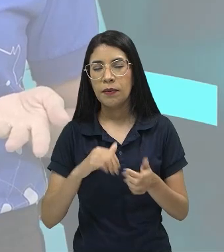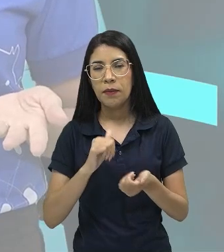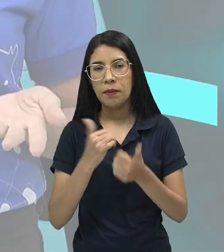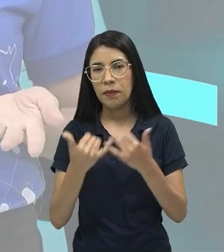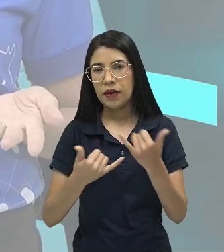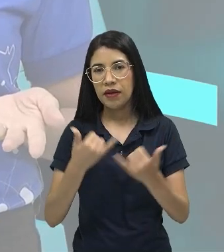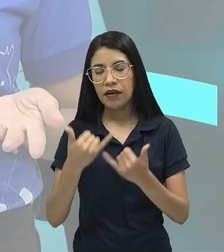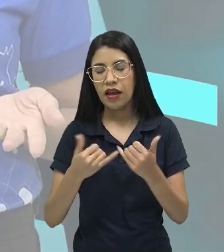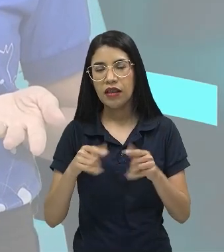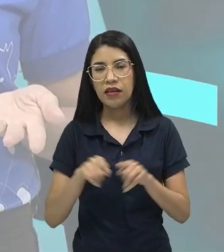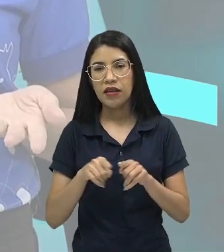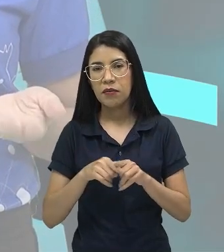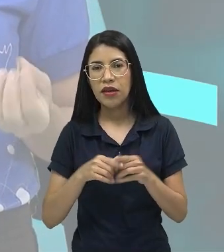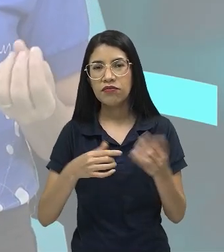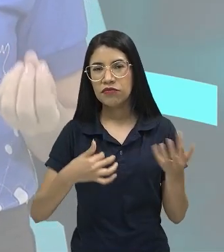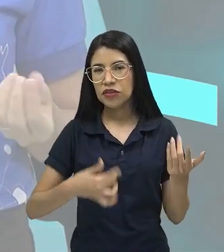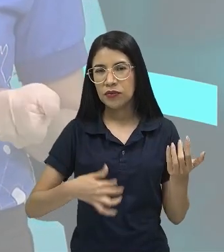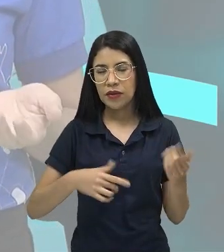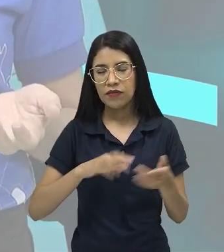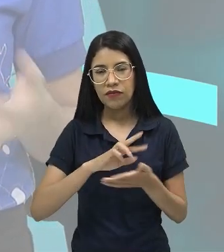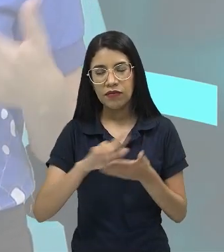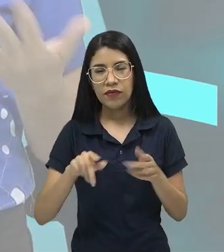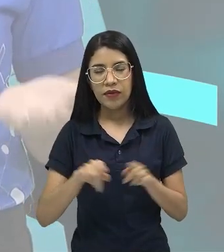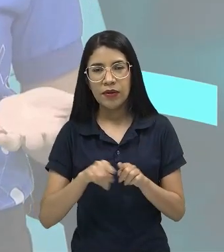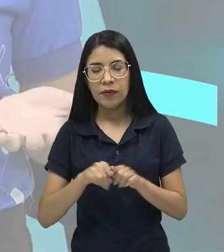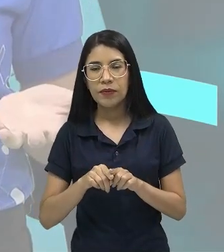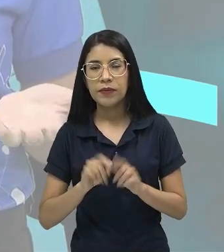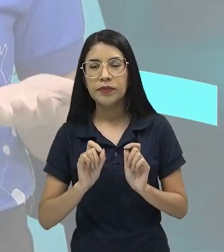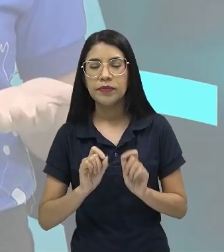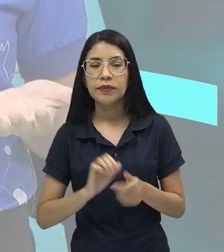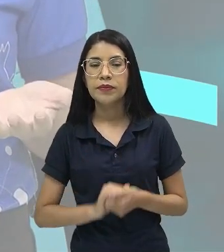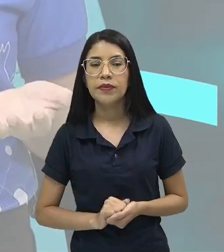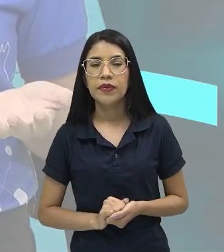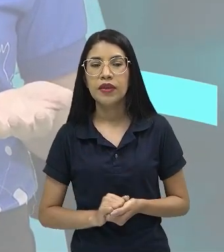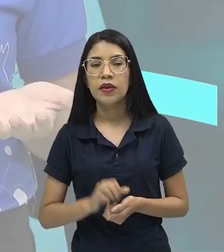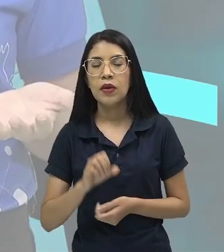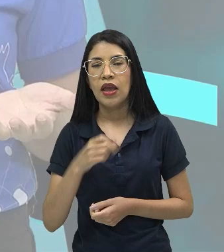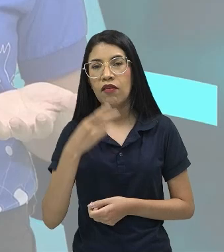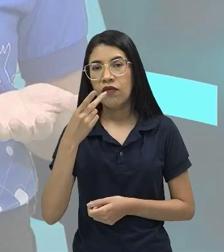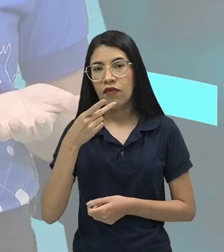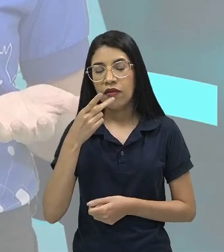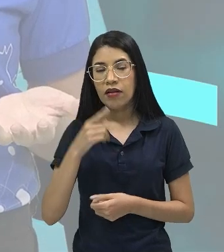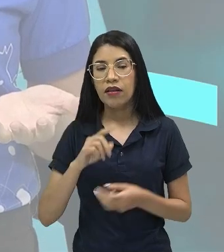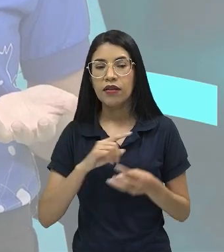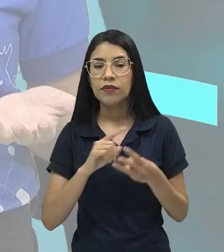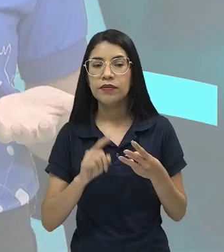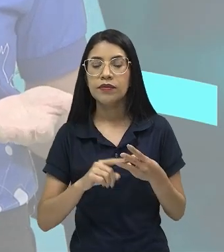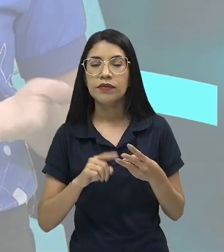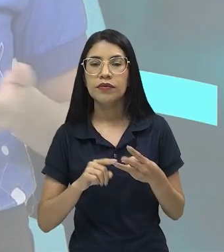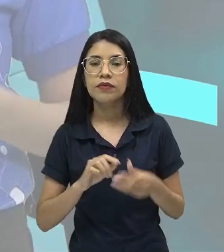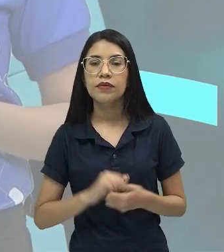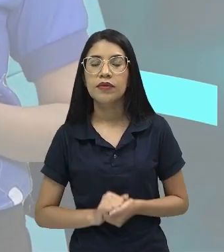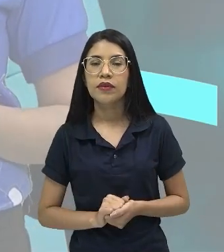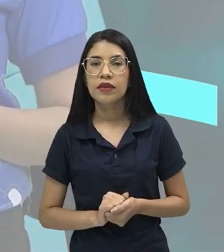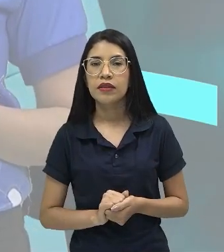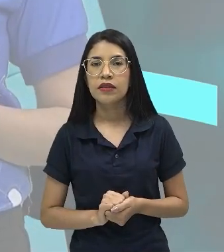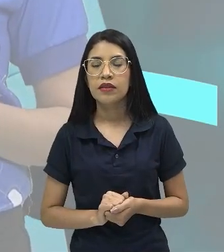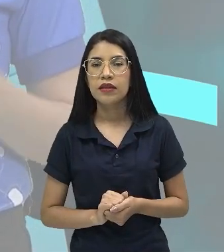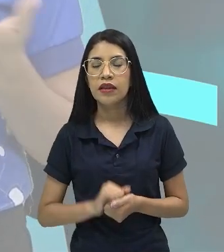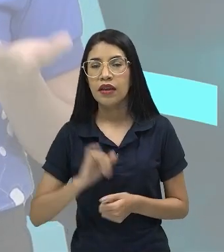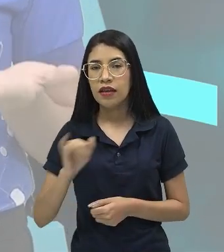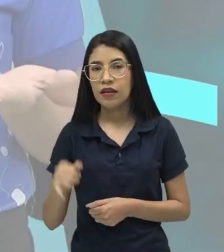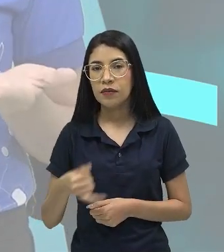instrumento, ficou plays. Say, que é o verbo dizer, ficou says. E enjoy, enjoys, né? Que é curtir,